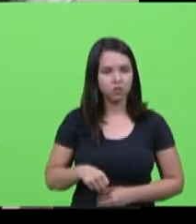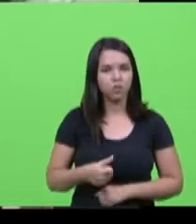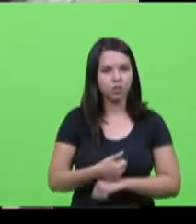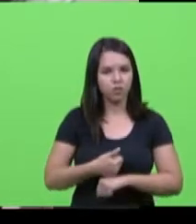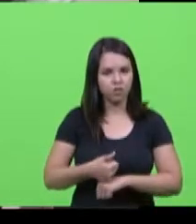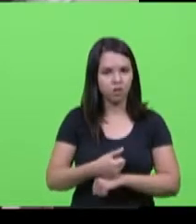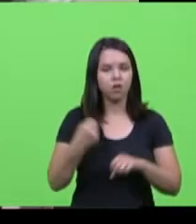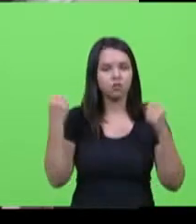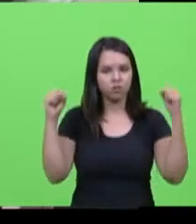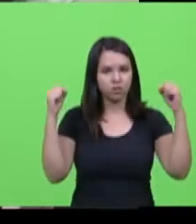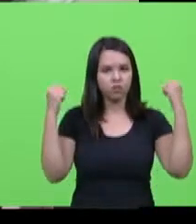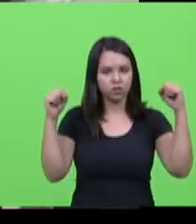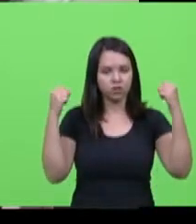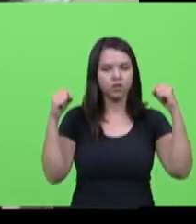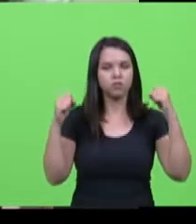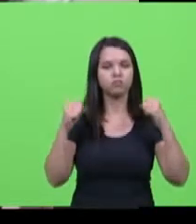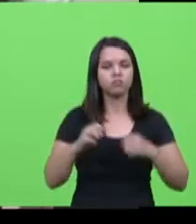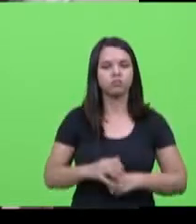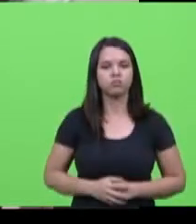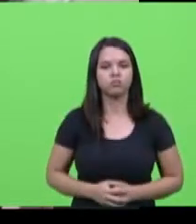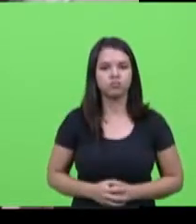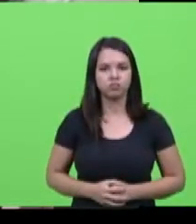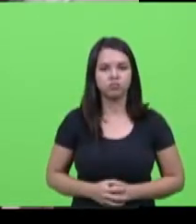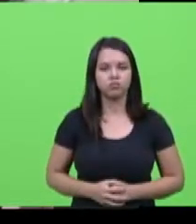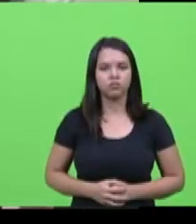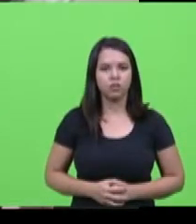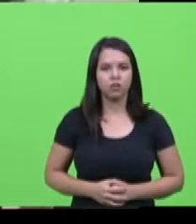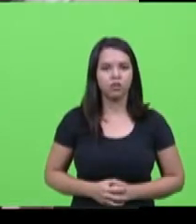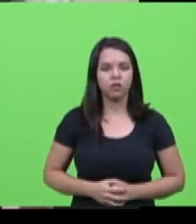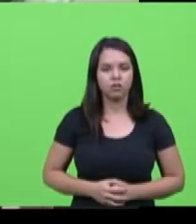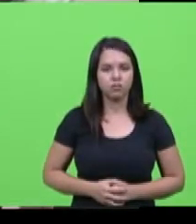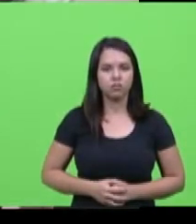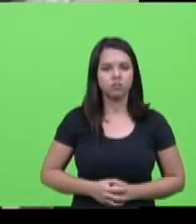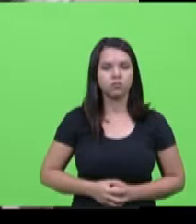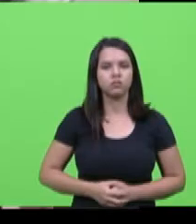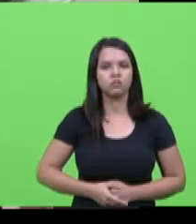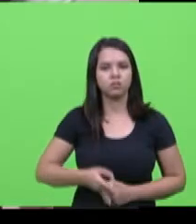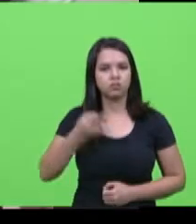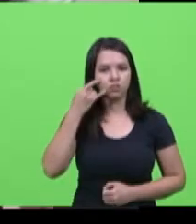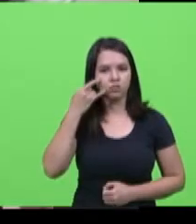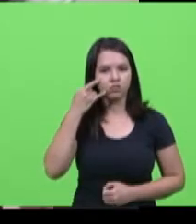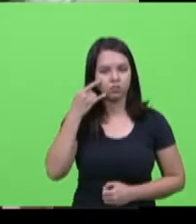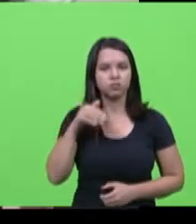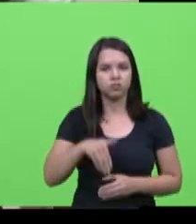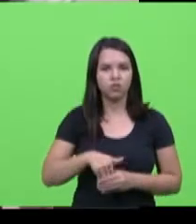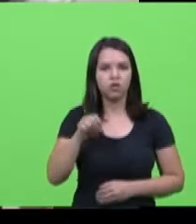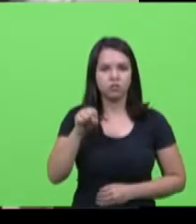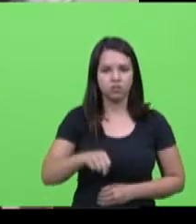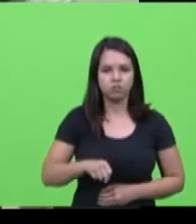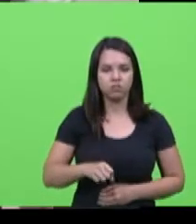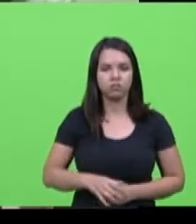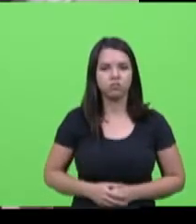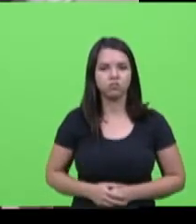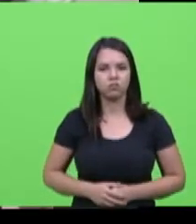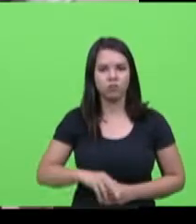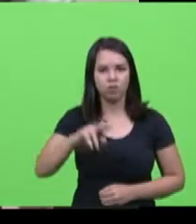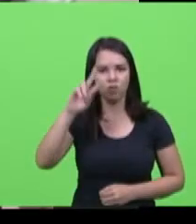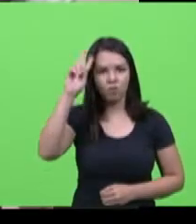física. Deputado Mauro de Nadal. Meu voto é sim, presidente. Deputado Milton